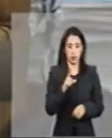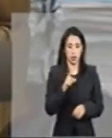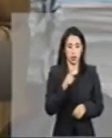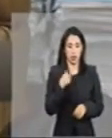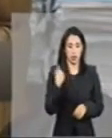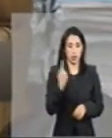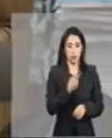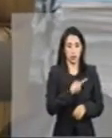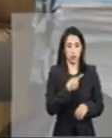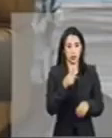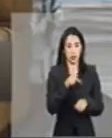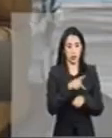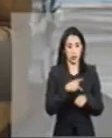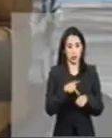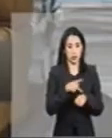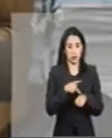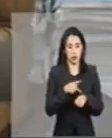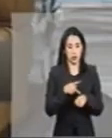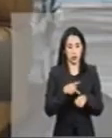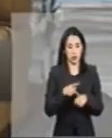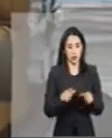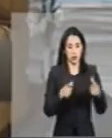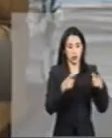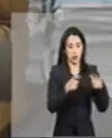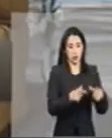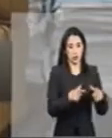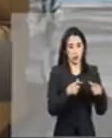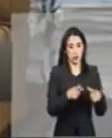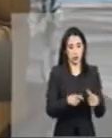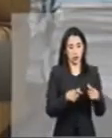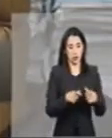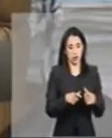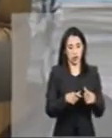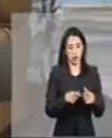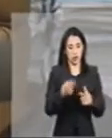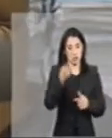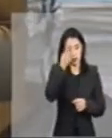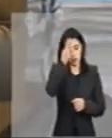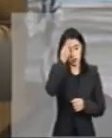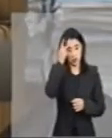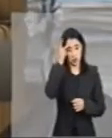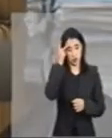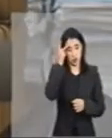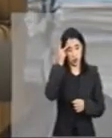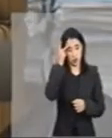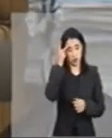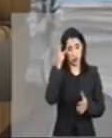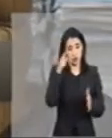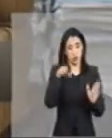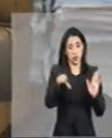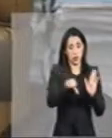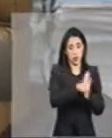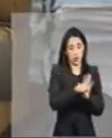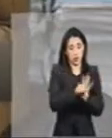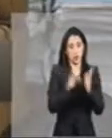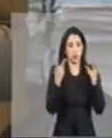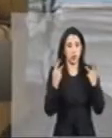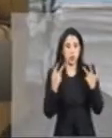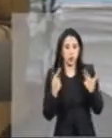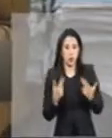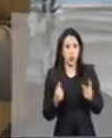de proteção a delinquentes comuns, os poderes da República não